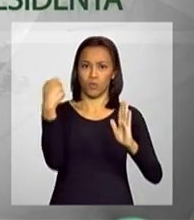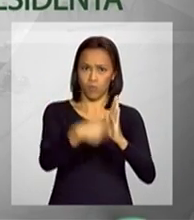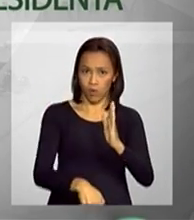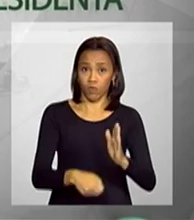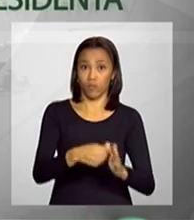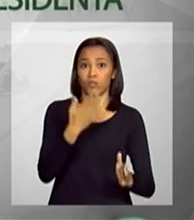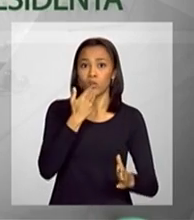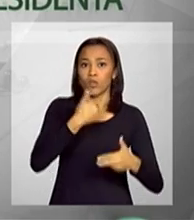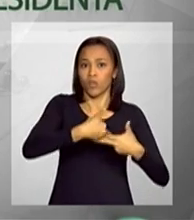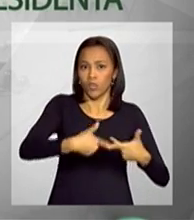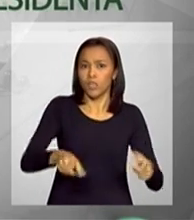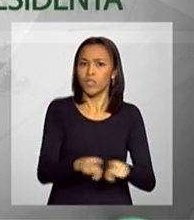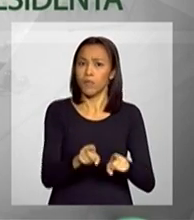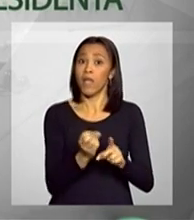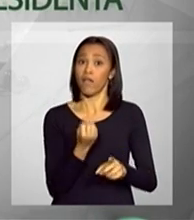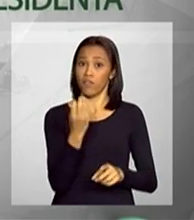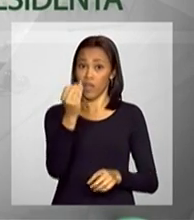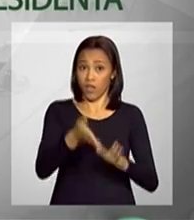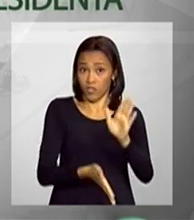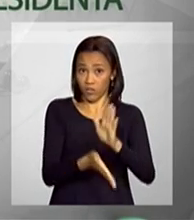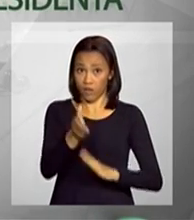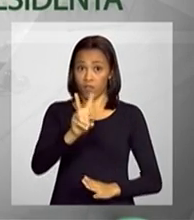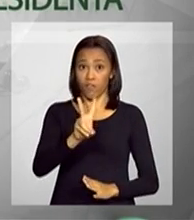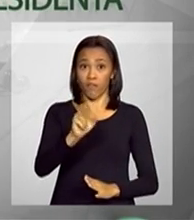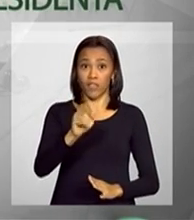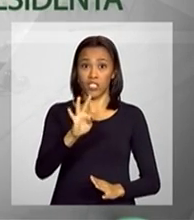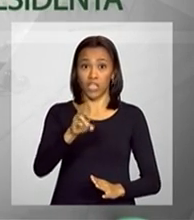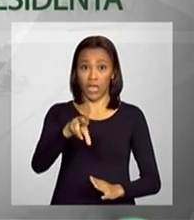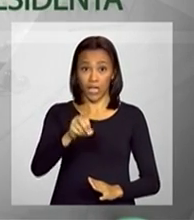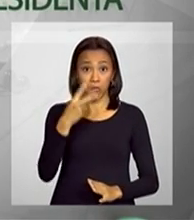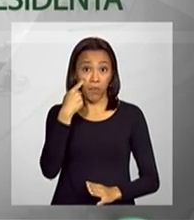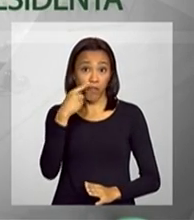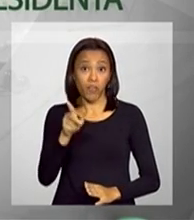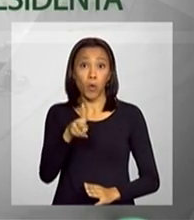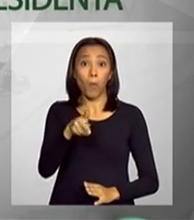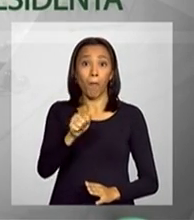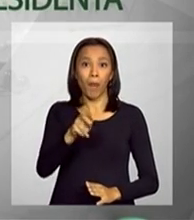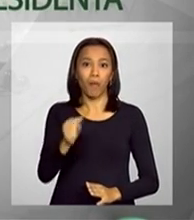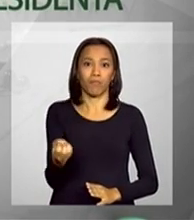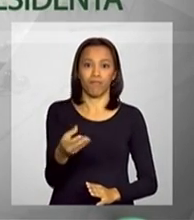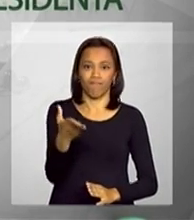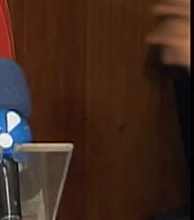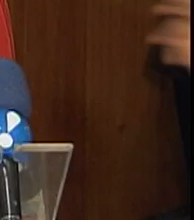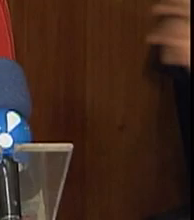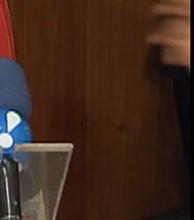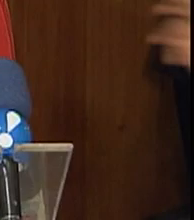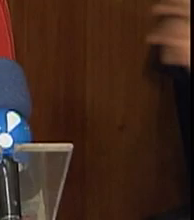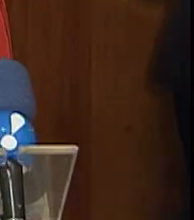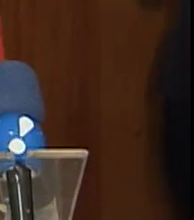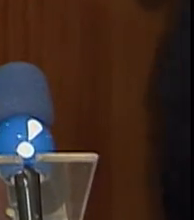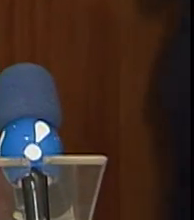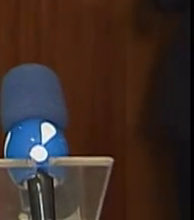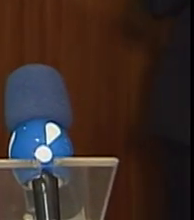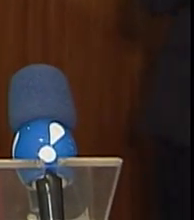sobre a viagem que fará ao Vaticano para acompanhar a coroação do Papa Francisco.